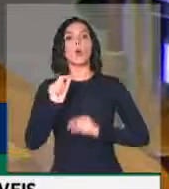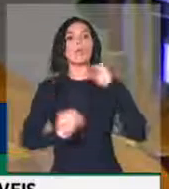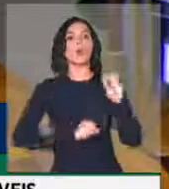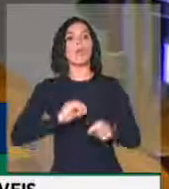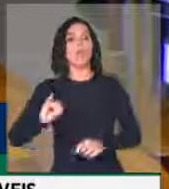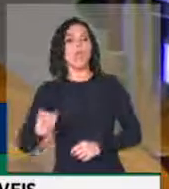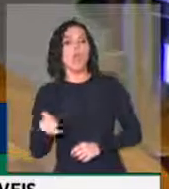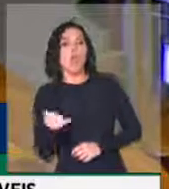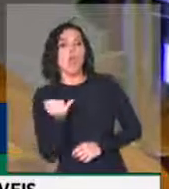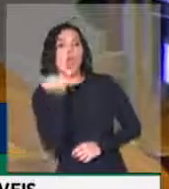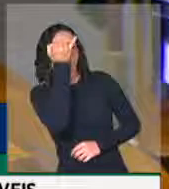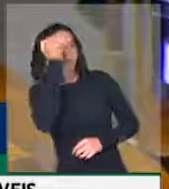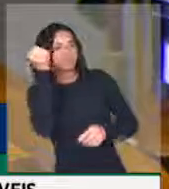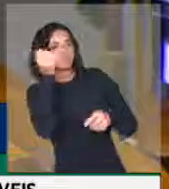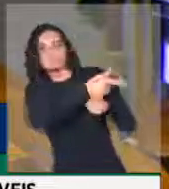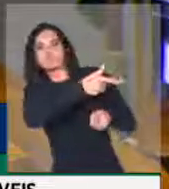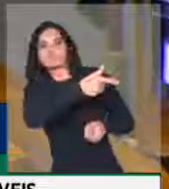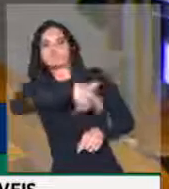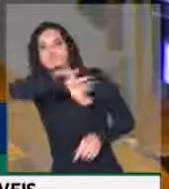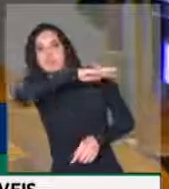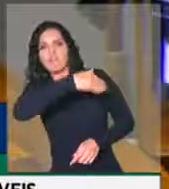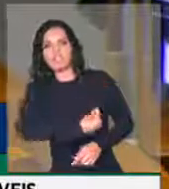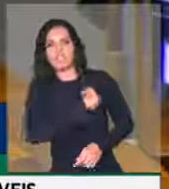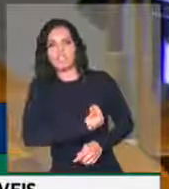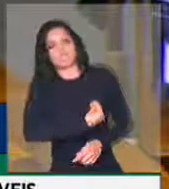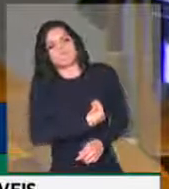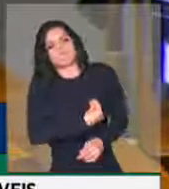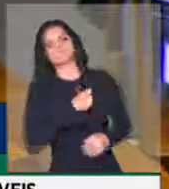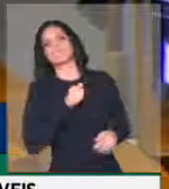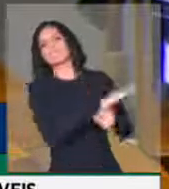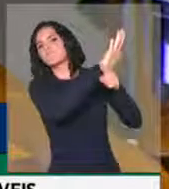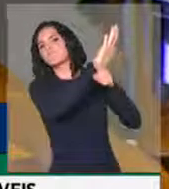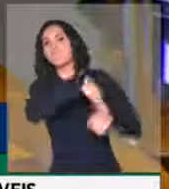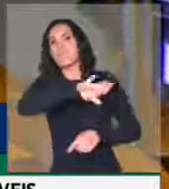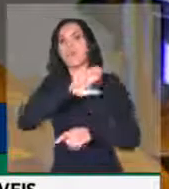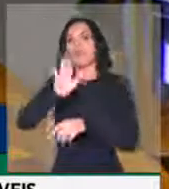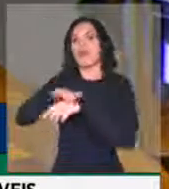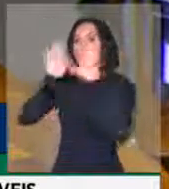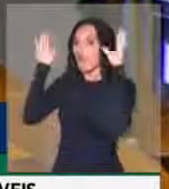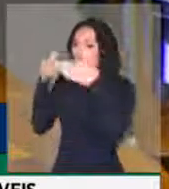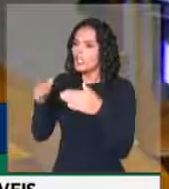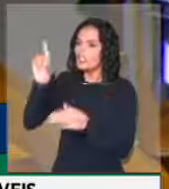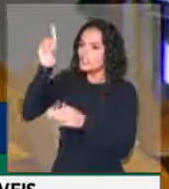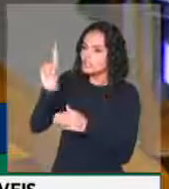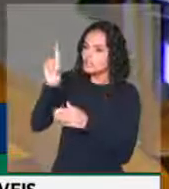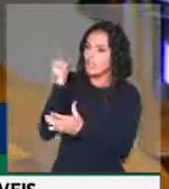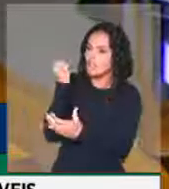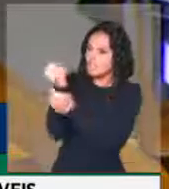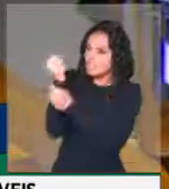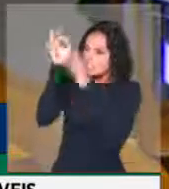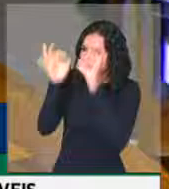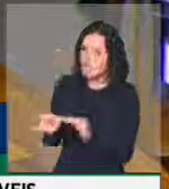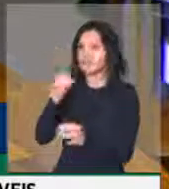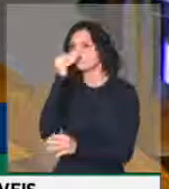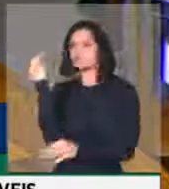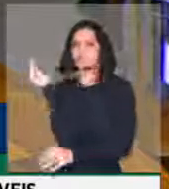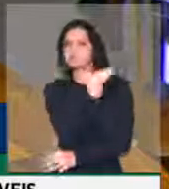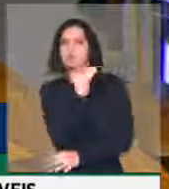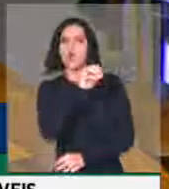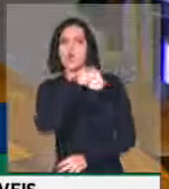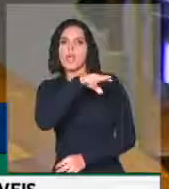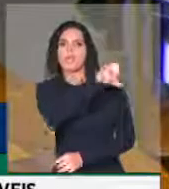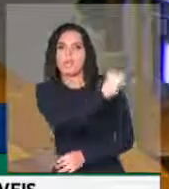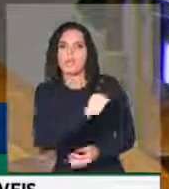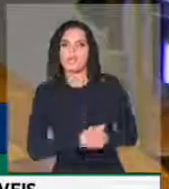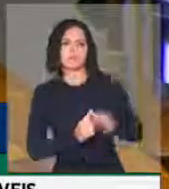que o lucro esteja acima da vida e seguir governando para a extrema-direita, que, de fato, desconsidera a Organização Mundial de Saúde,